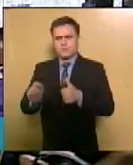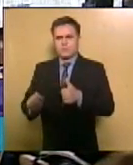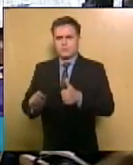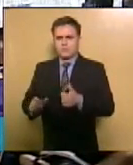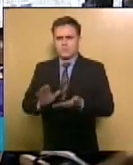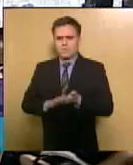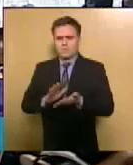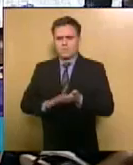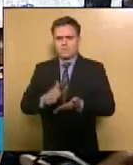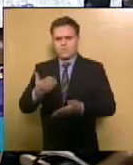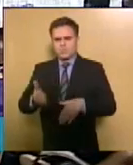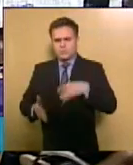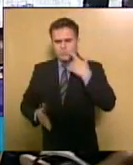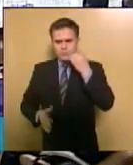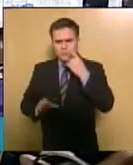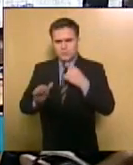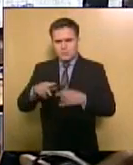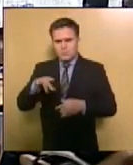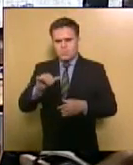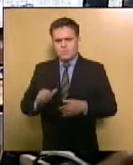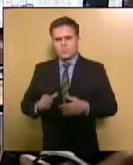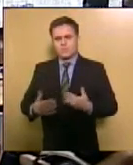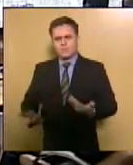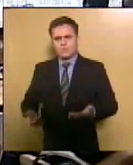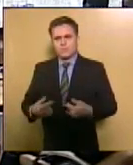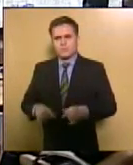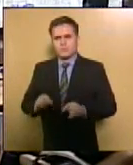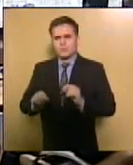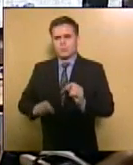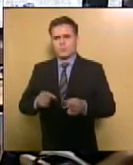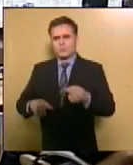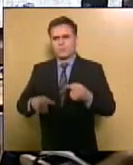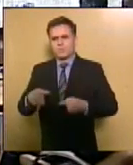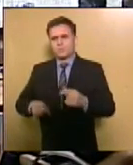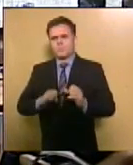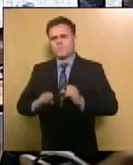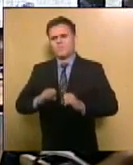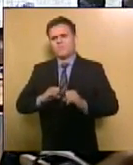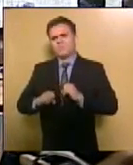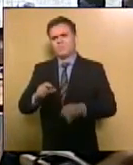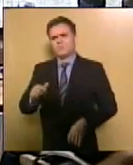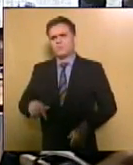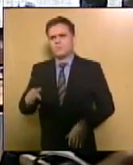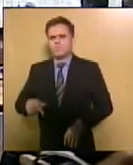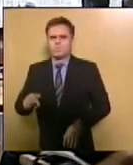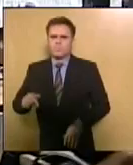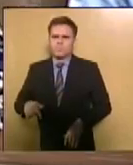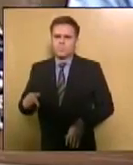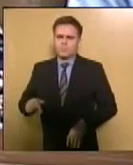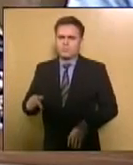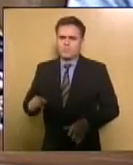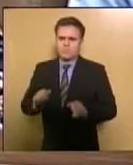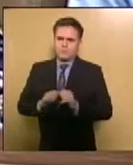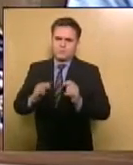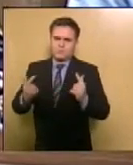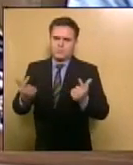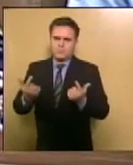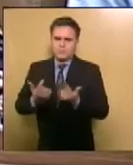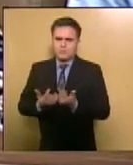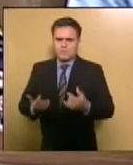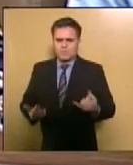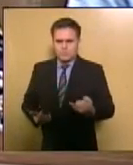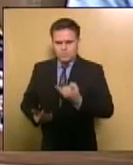parabenizar a iniciativa da deputada Ana Lúcia em trazer esse debate para esta casa Legislativa porque é muito importante que a